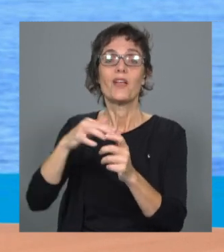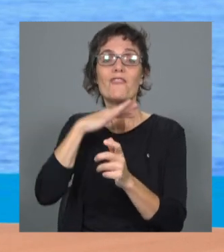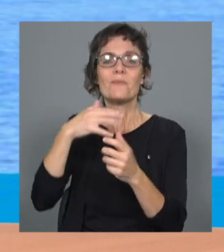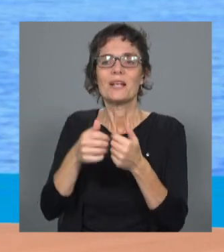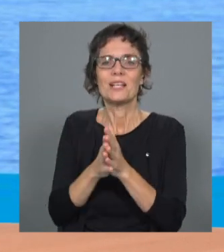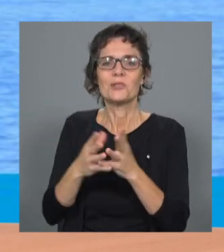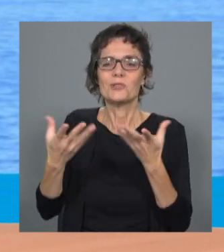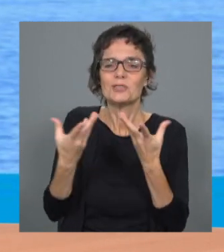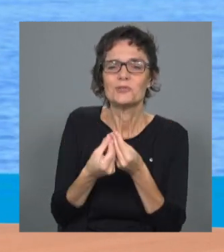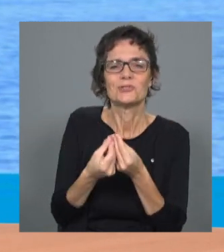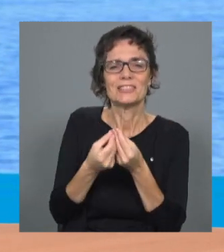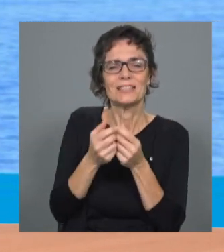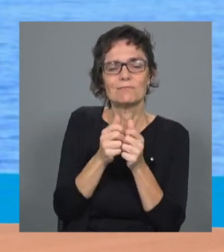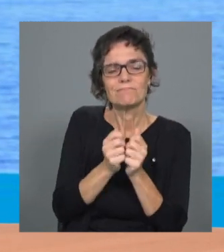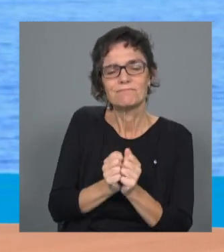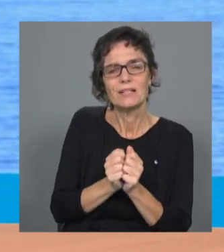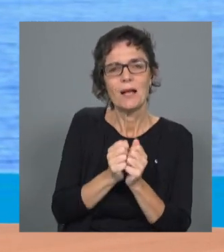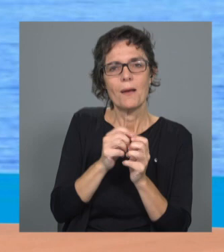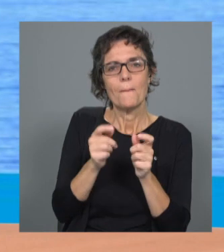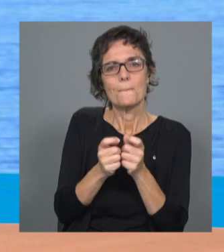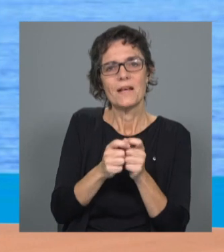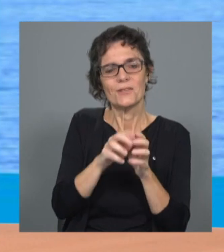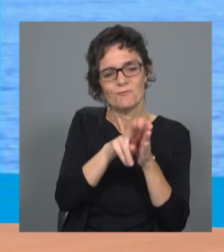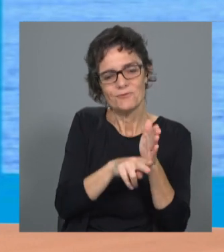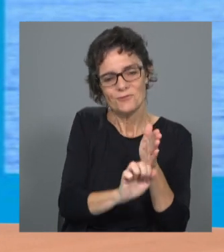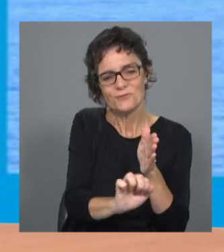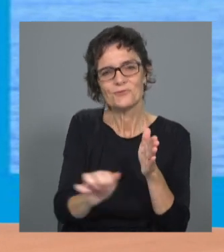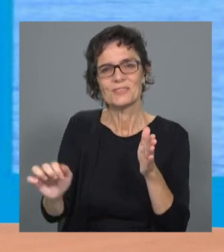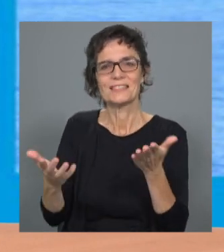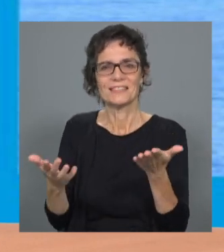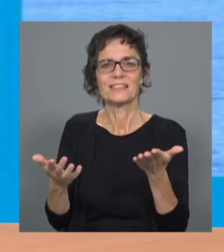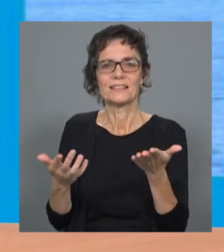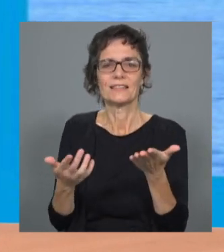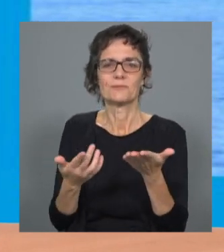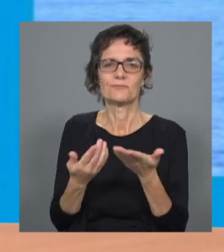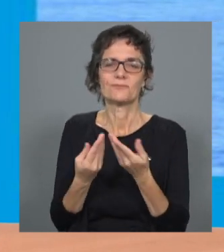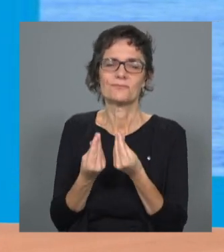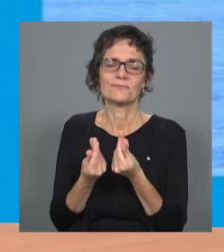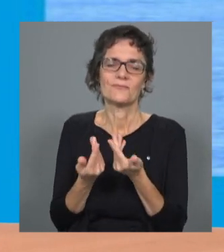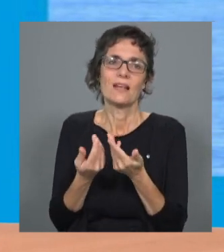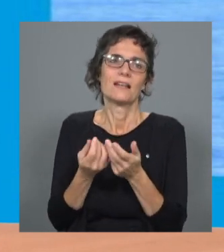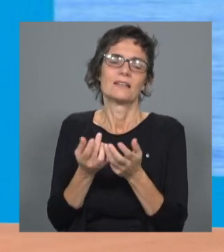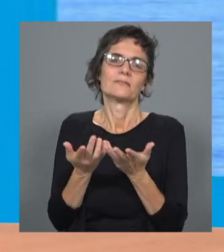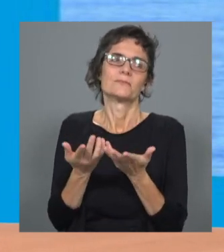rezar junto à sepultura, embora não seja